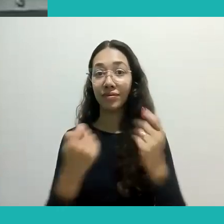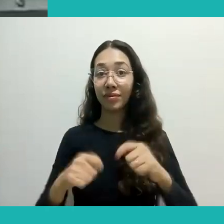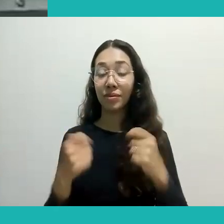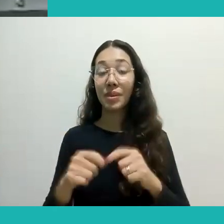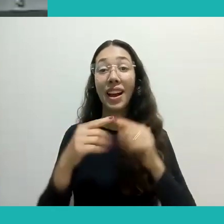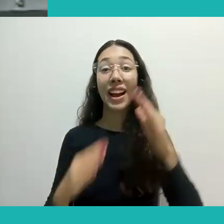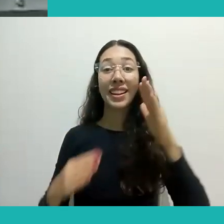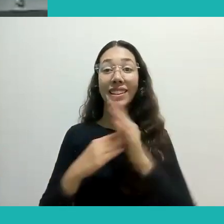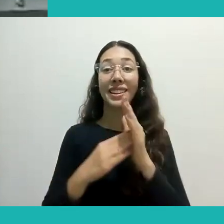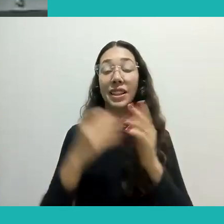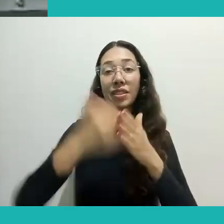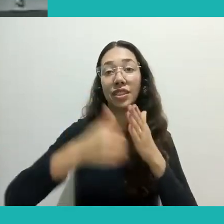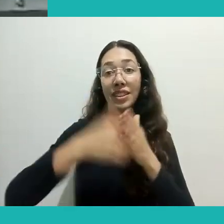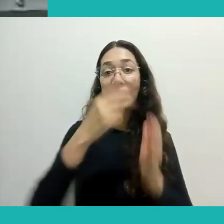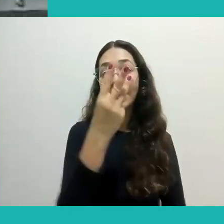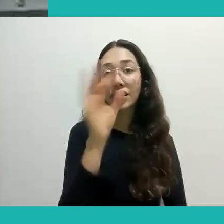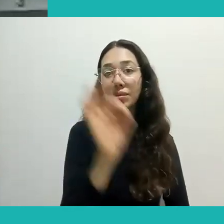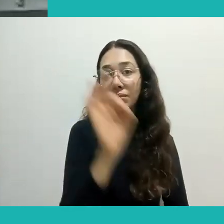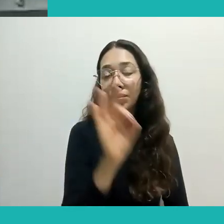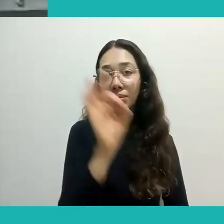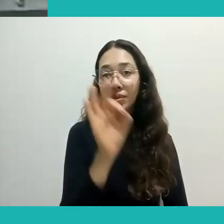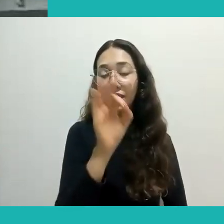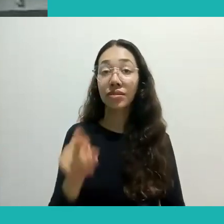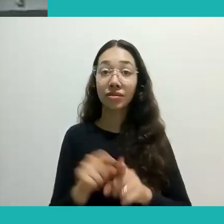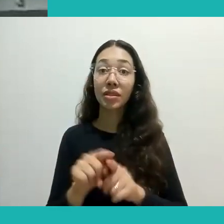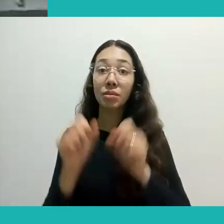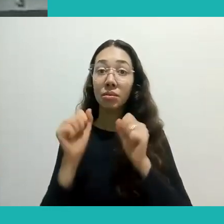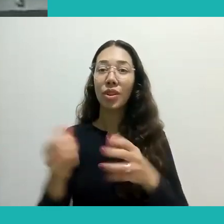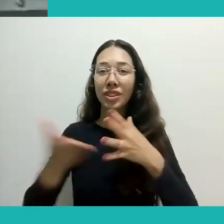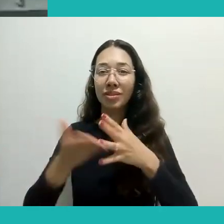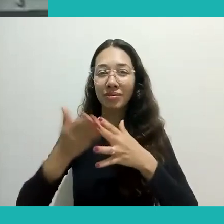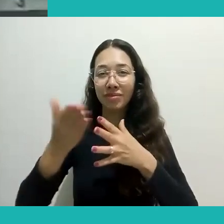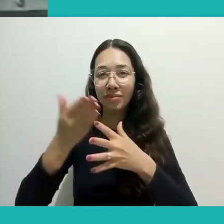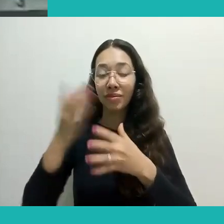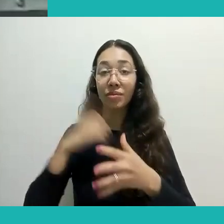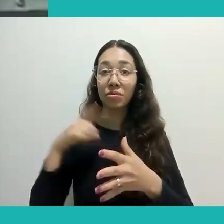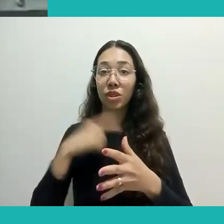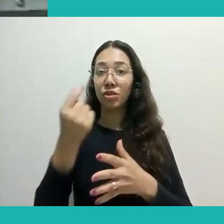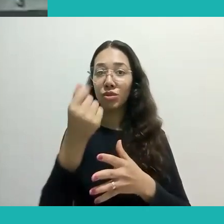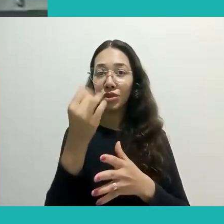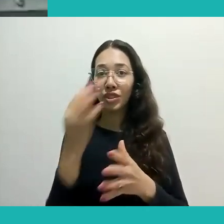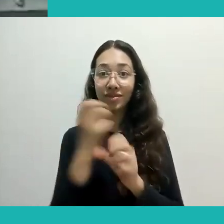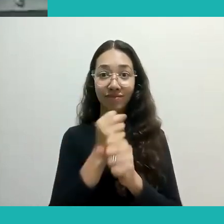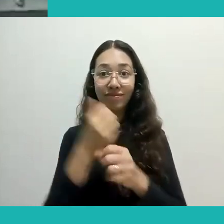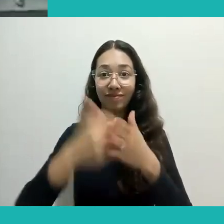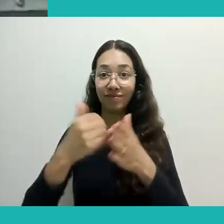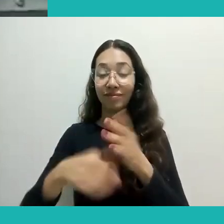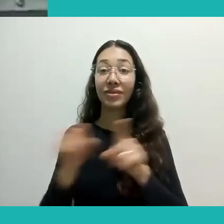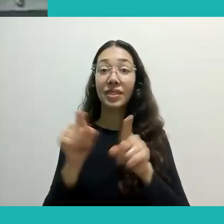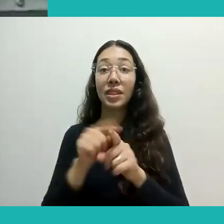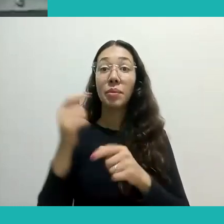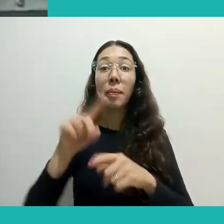até 3,5% ao mês, incidente sobre as parcelas que compõem os proventos na inatividade e a